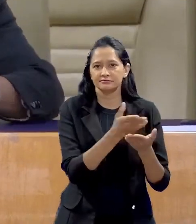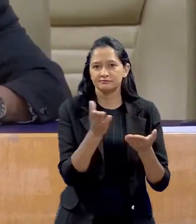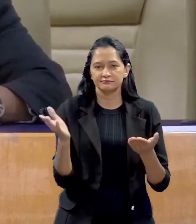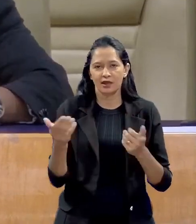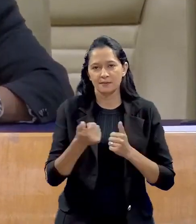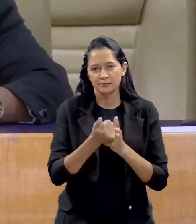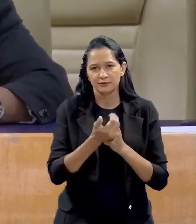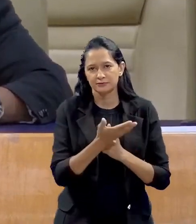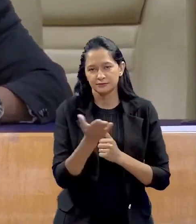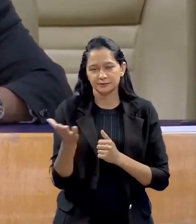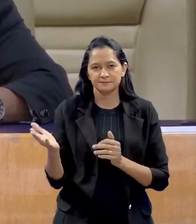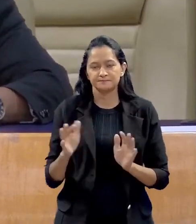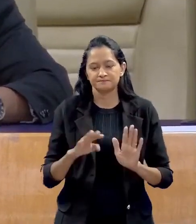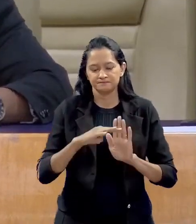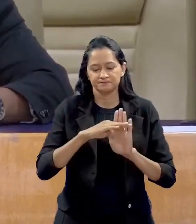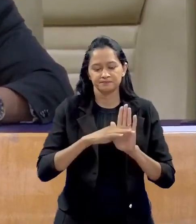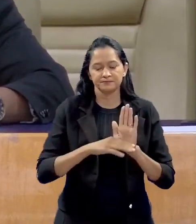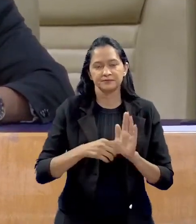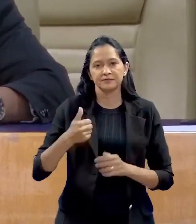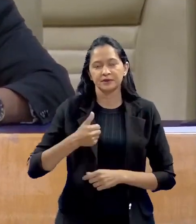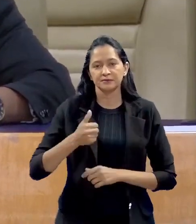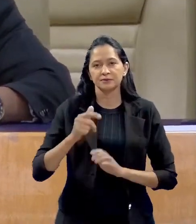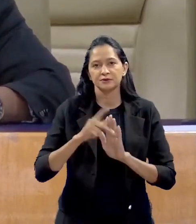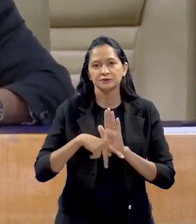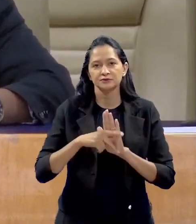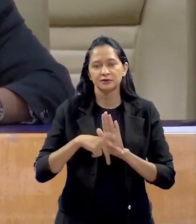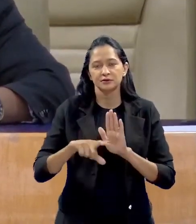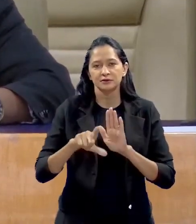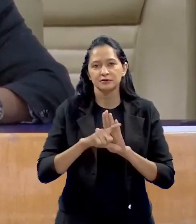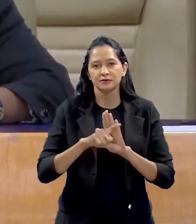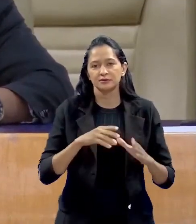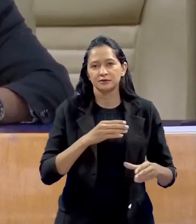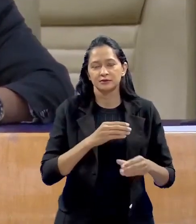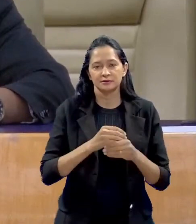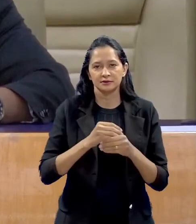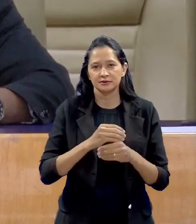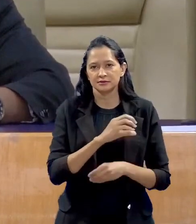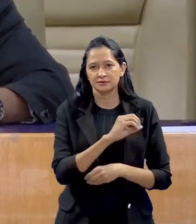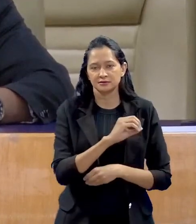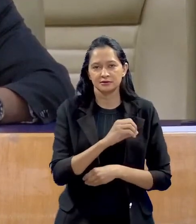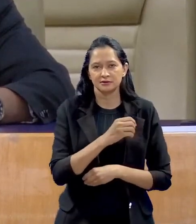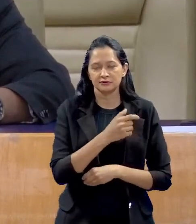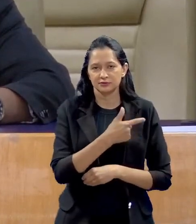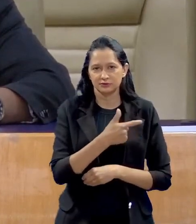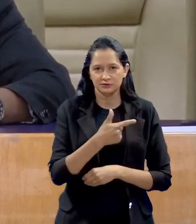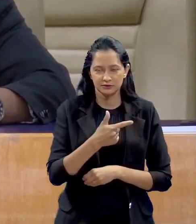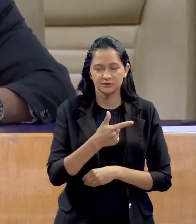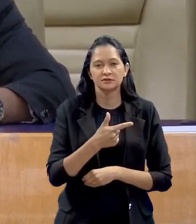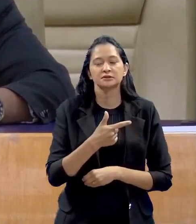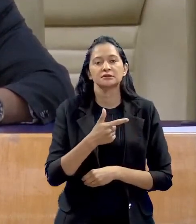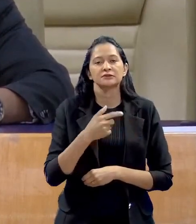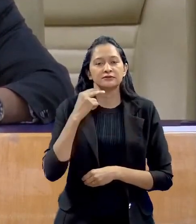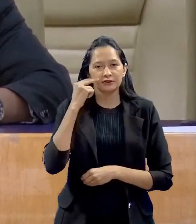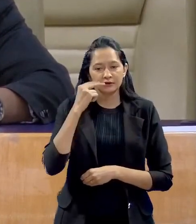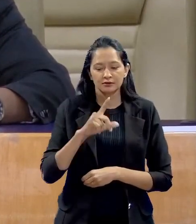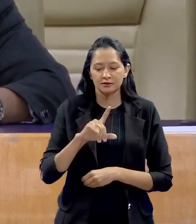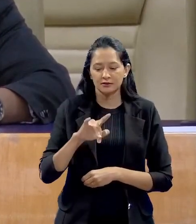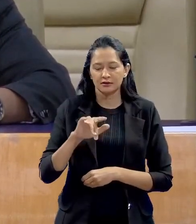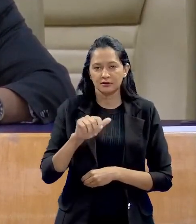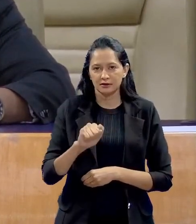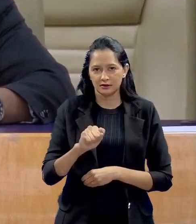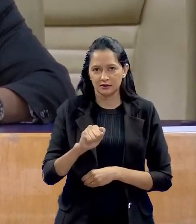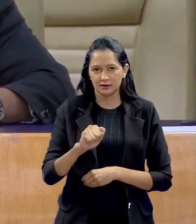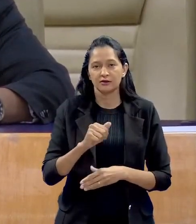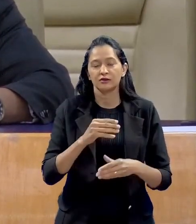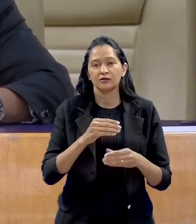projetos, projeto de lei complementar número 02/2022, de autoria da vereadora Leia Clébia, que acresce o item ao